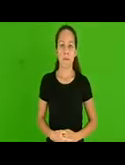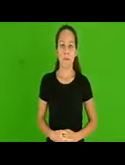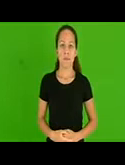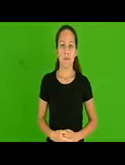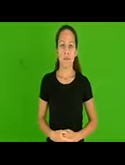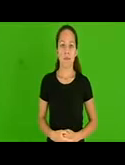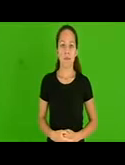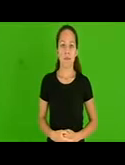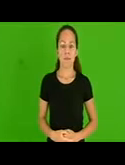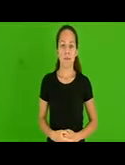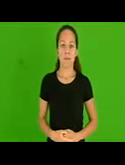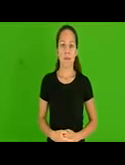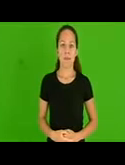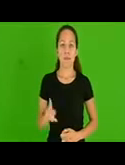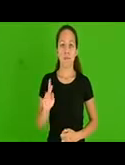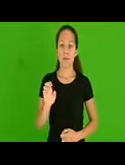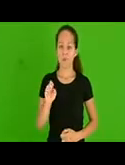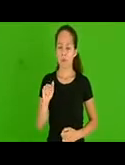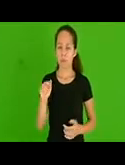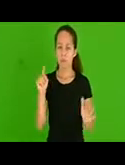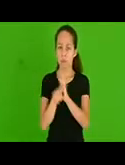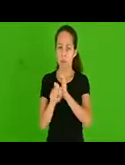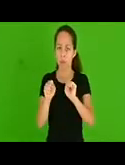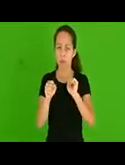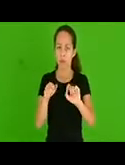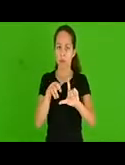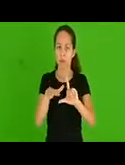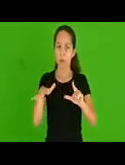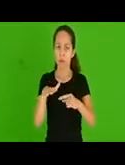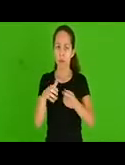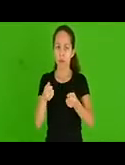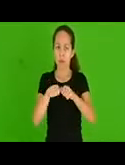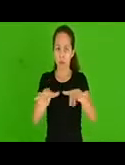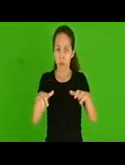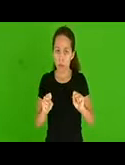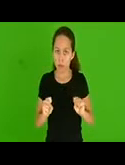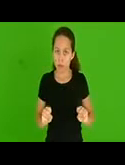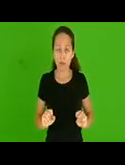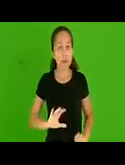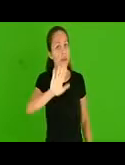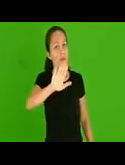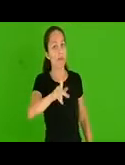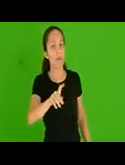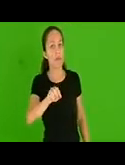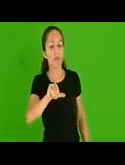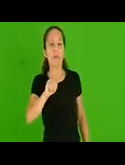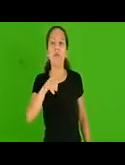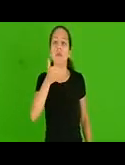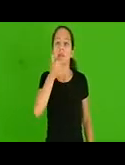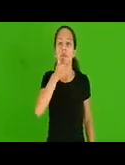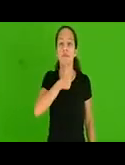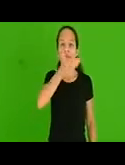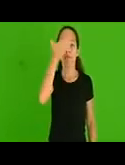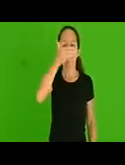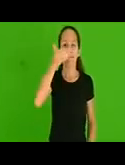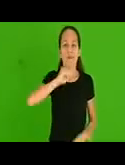A Késia, olha, já posso compartilhar aqui, então? Poliana. Ah, eu olhei, desculpa, Késia, tem Eliana,